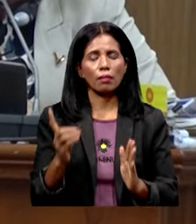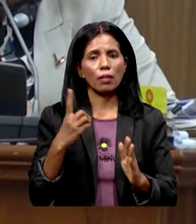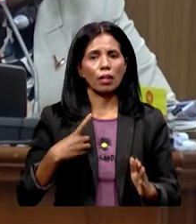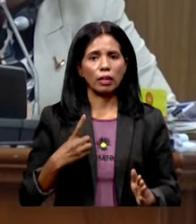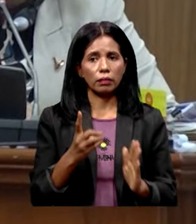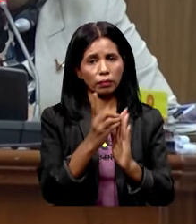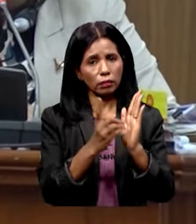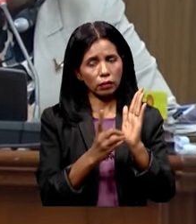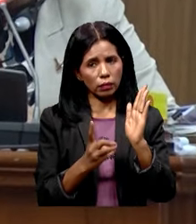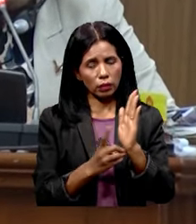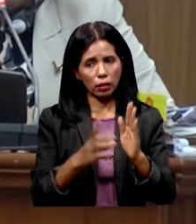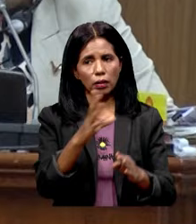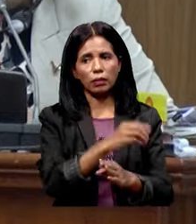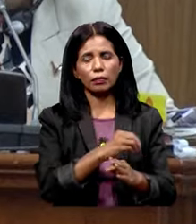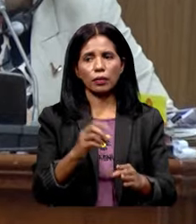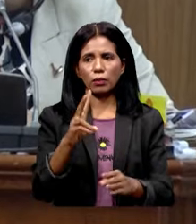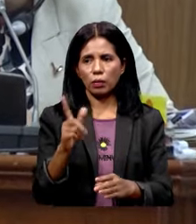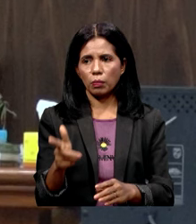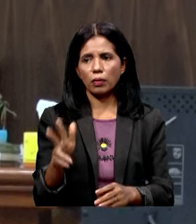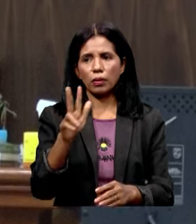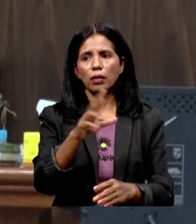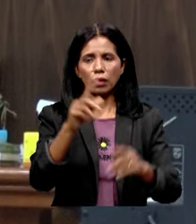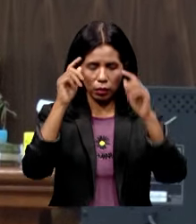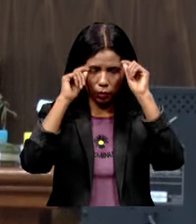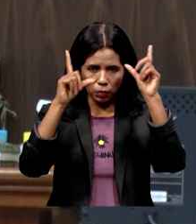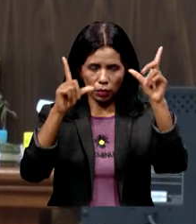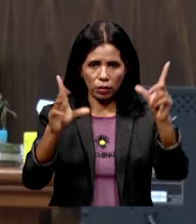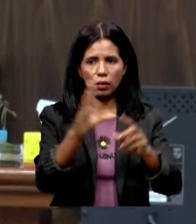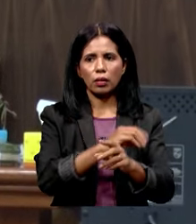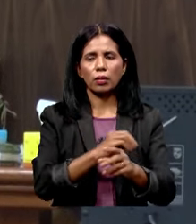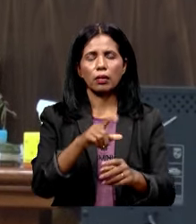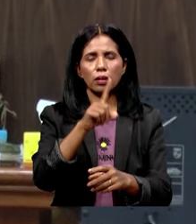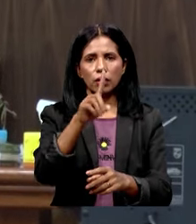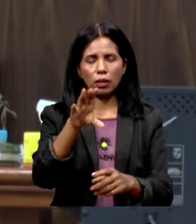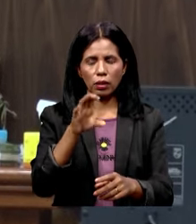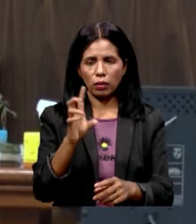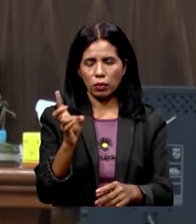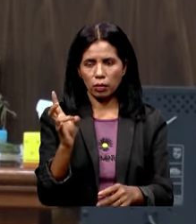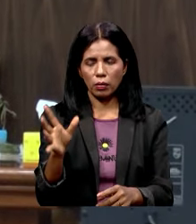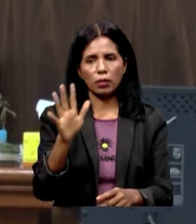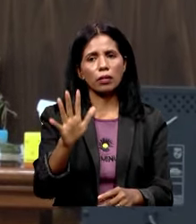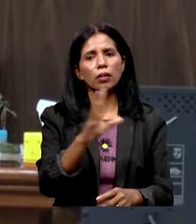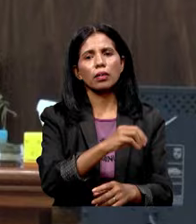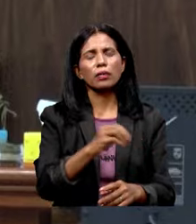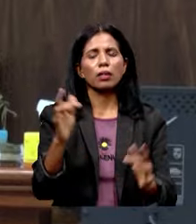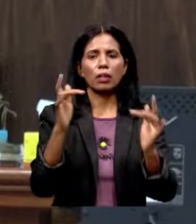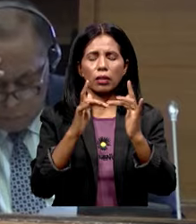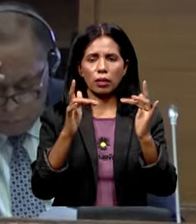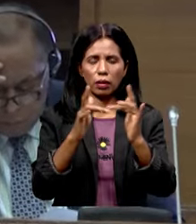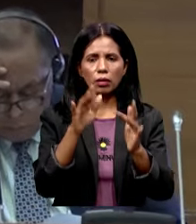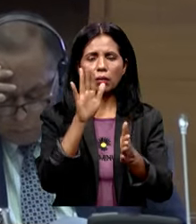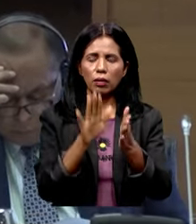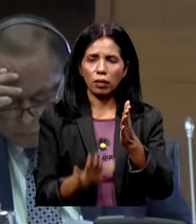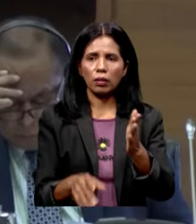test global index ringroron resintolu. Timor-Leste ocupa atu sida itu nolai seneng lugar iha nebe internet ofensidu